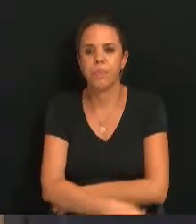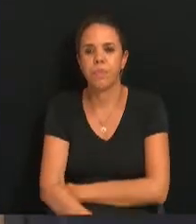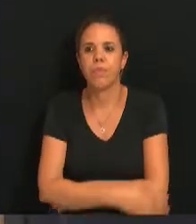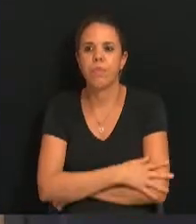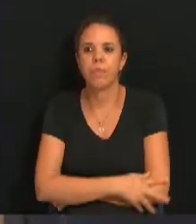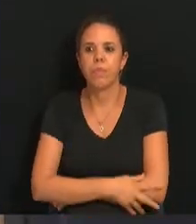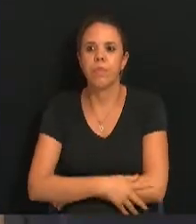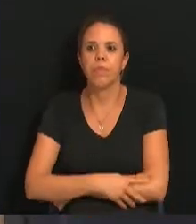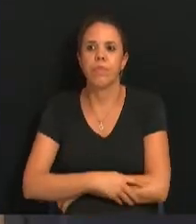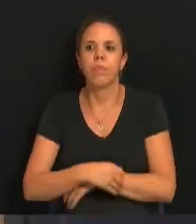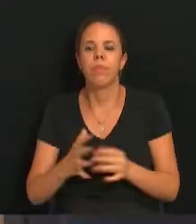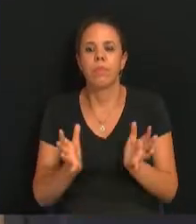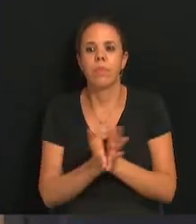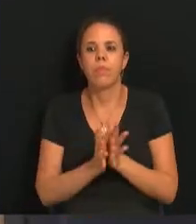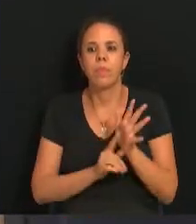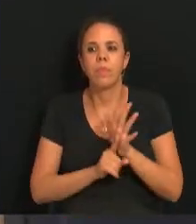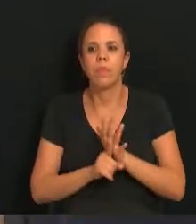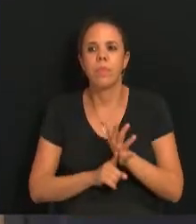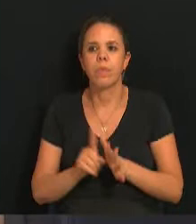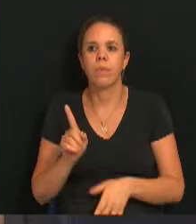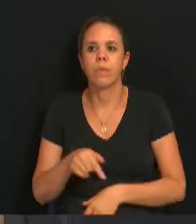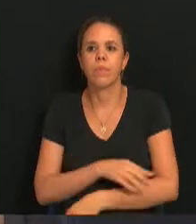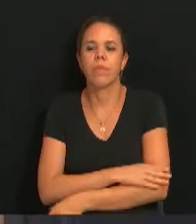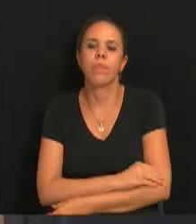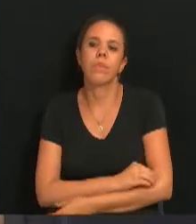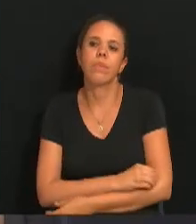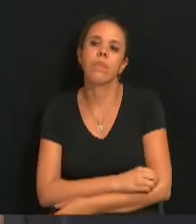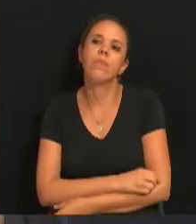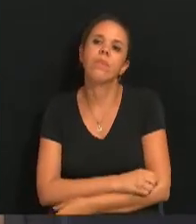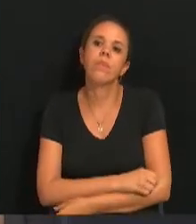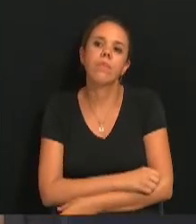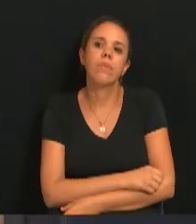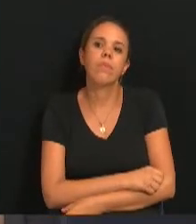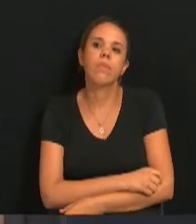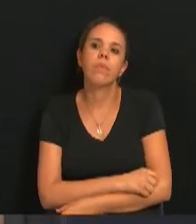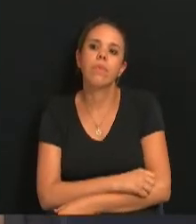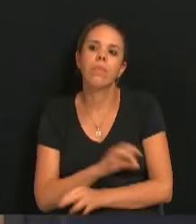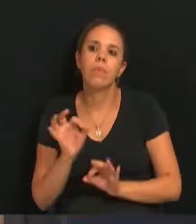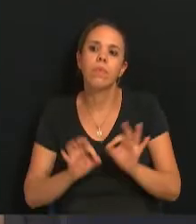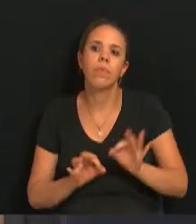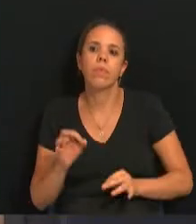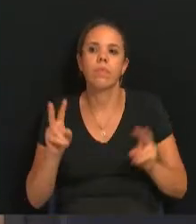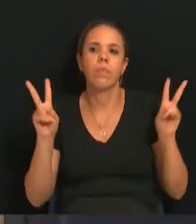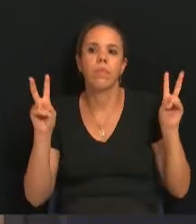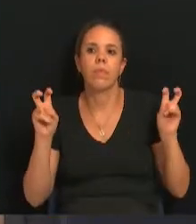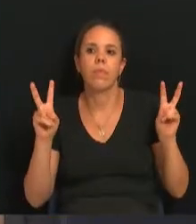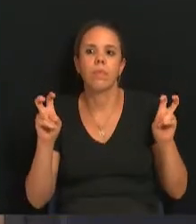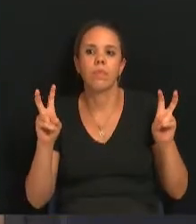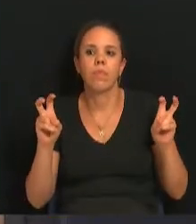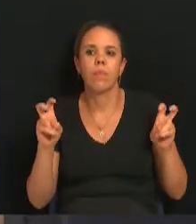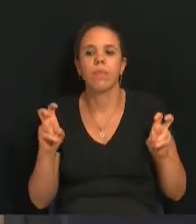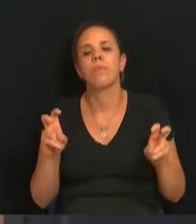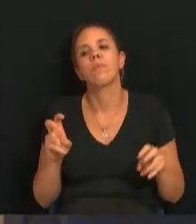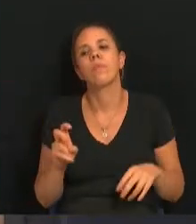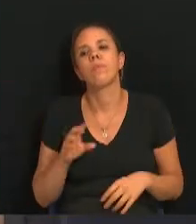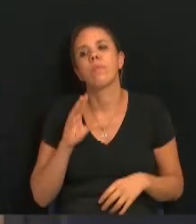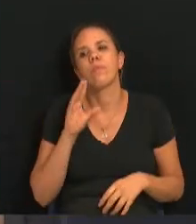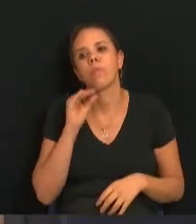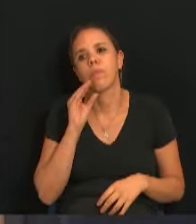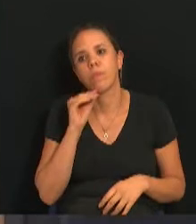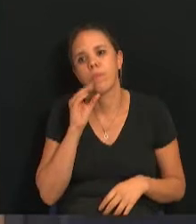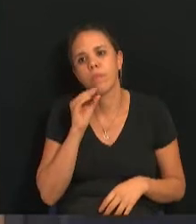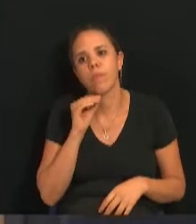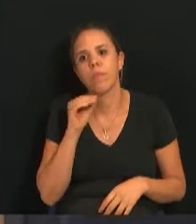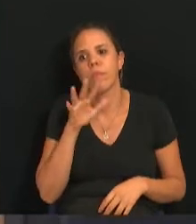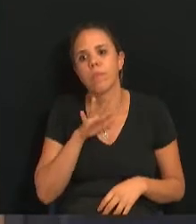Essa comissão de estudos, ela foi organizada, para debater esse tema, sobre o tema do funcionalismo, dos serviços